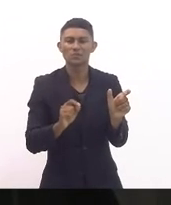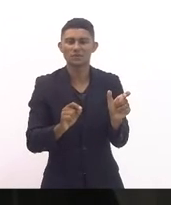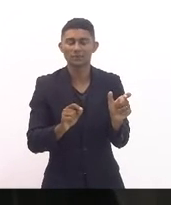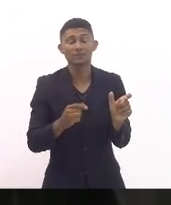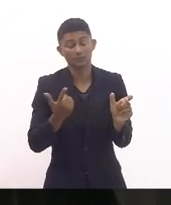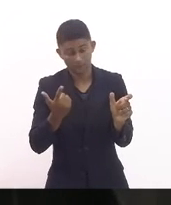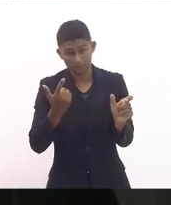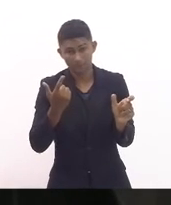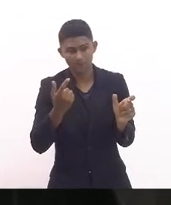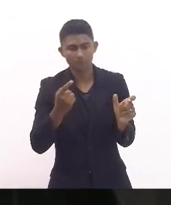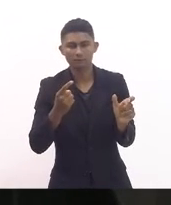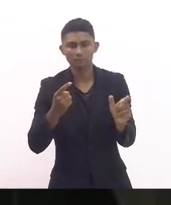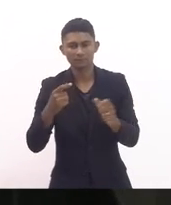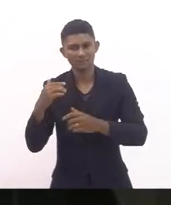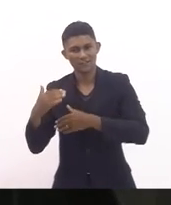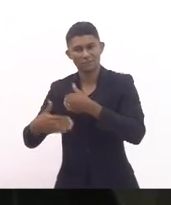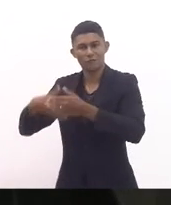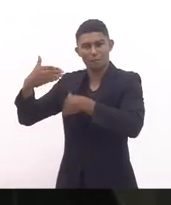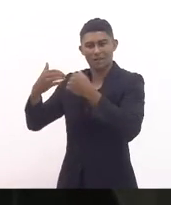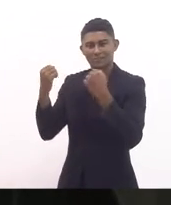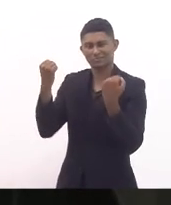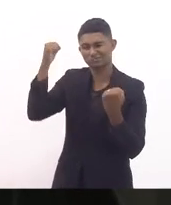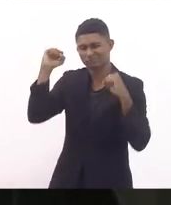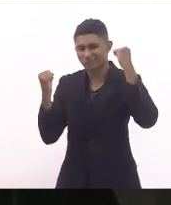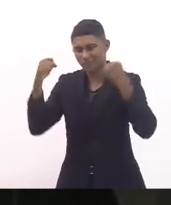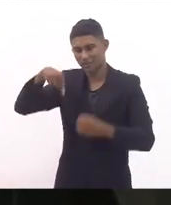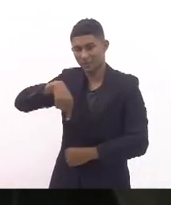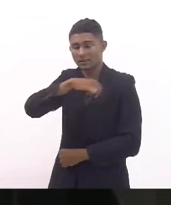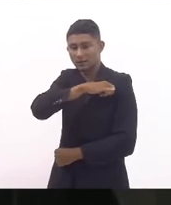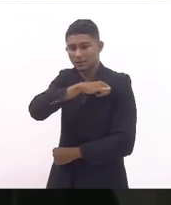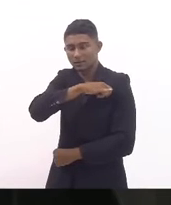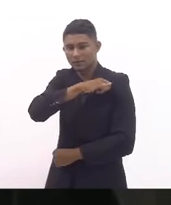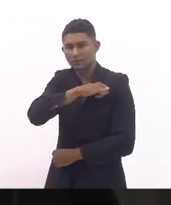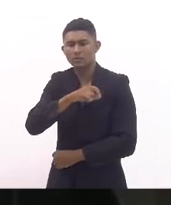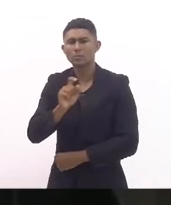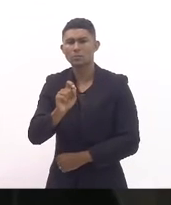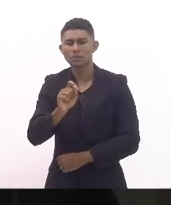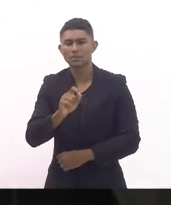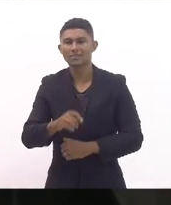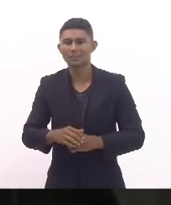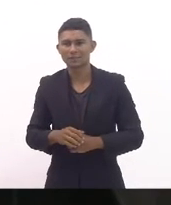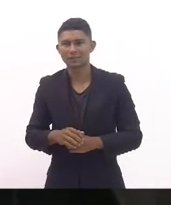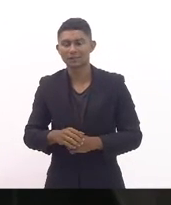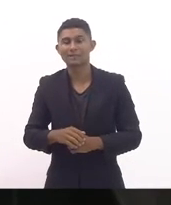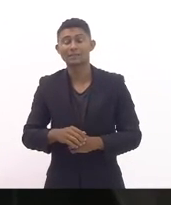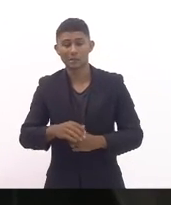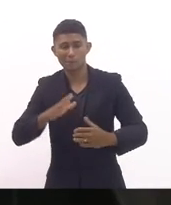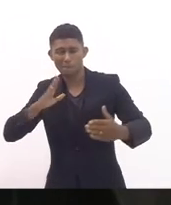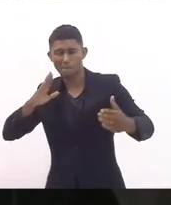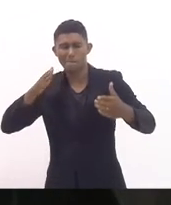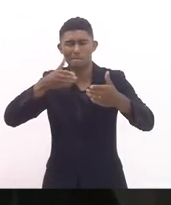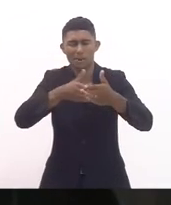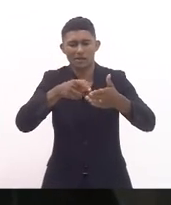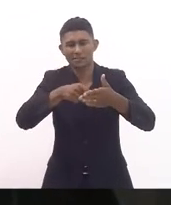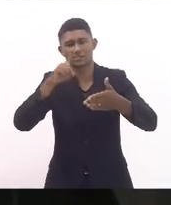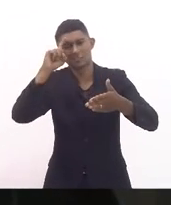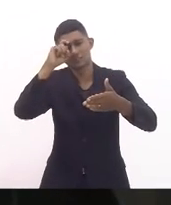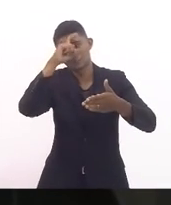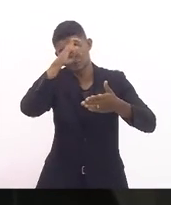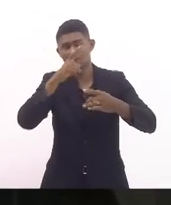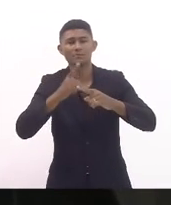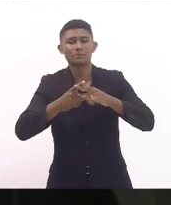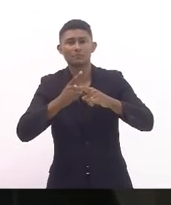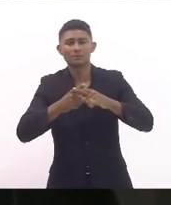desenvolvimento industrial do Rio de Janeiro enfrentavam óbvio que é o fato de que nós temos um processo Industrial